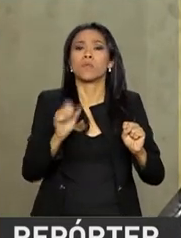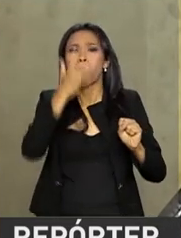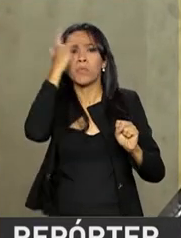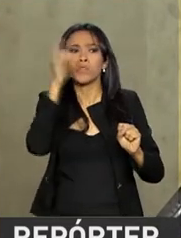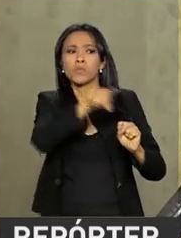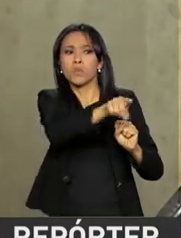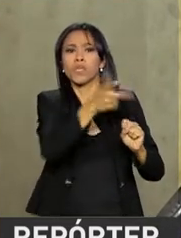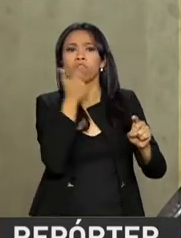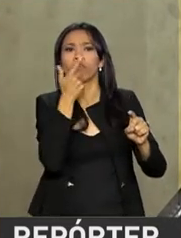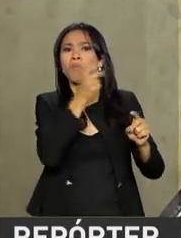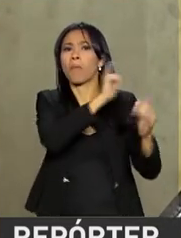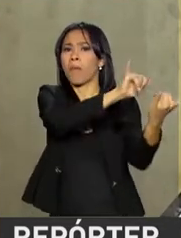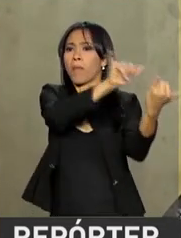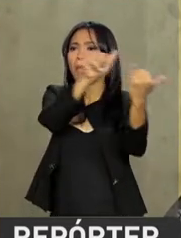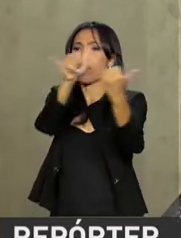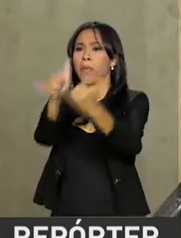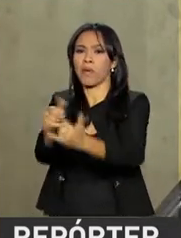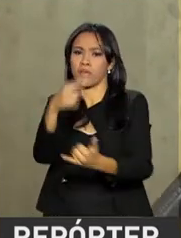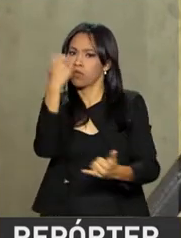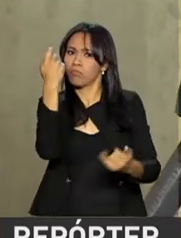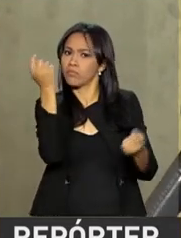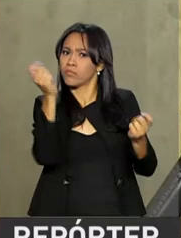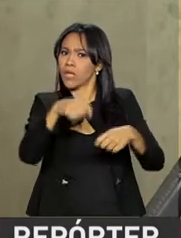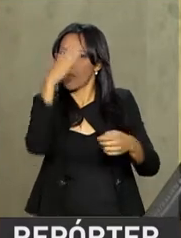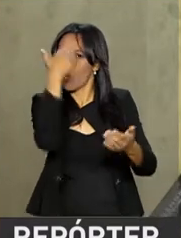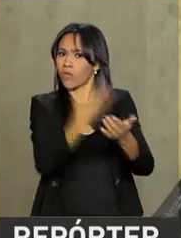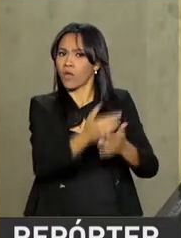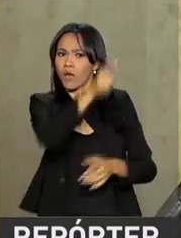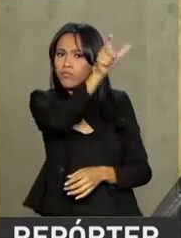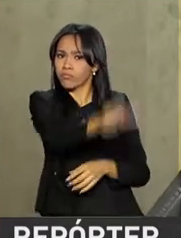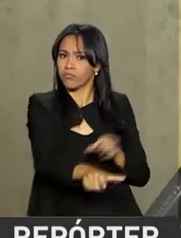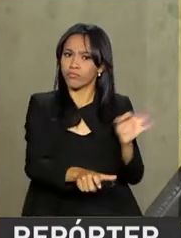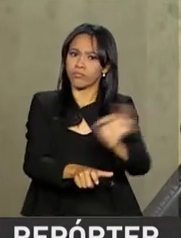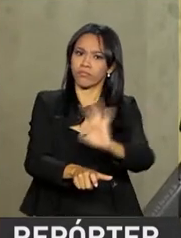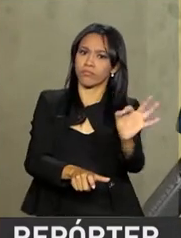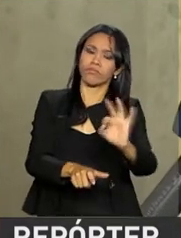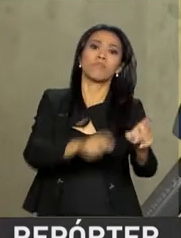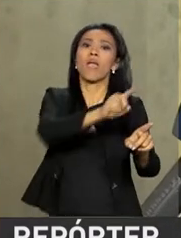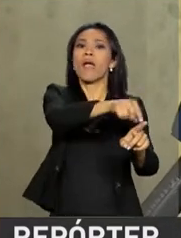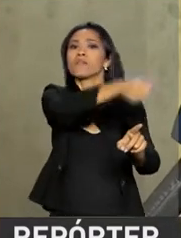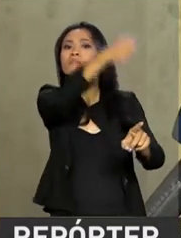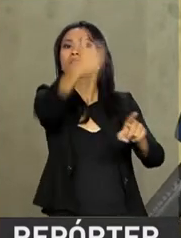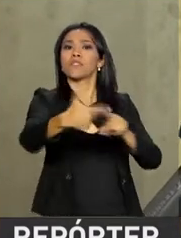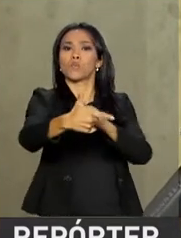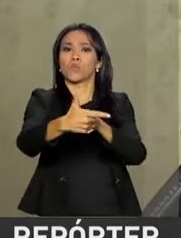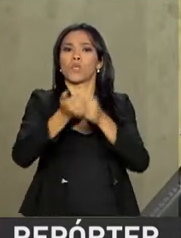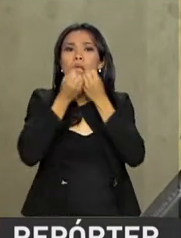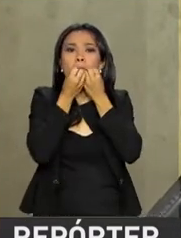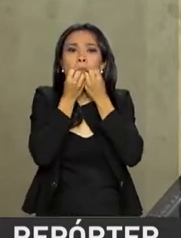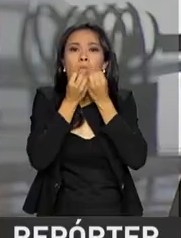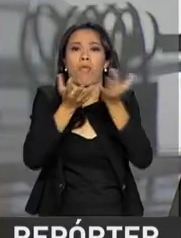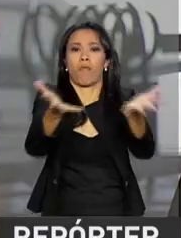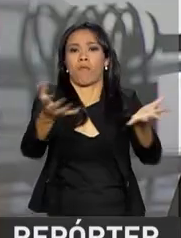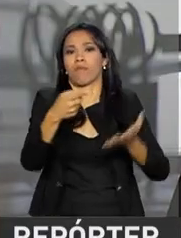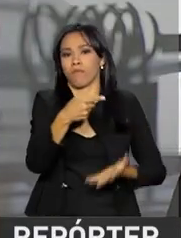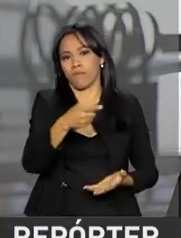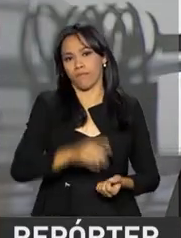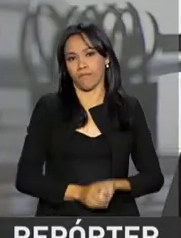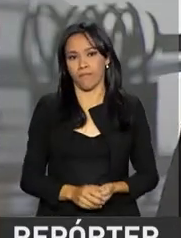merece crédito até porque já está fazendo a sua segunda geração é muito pouco